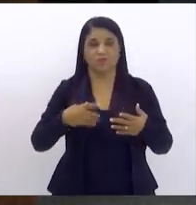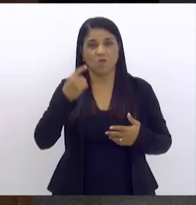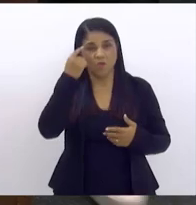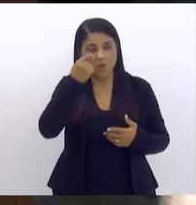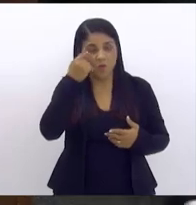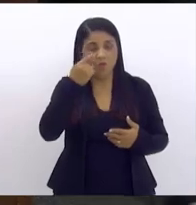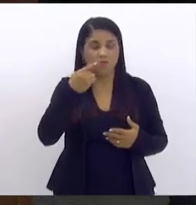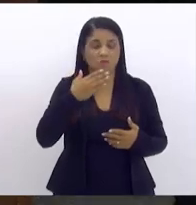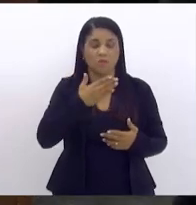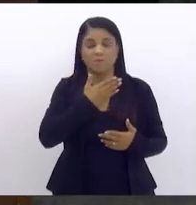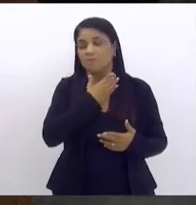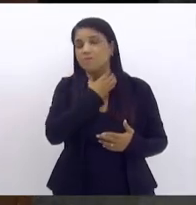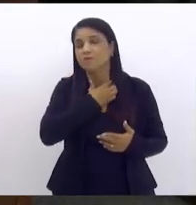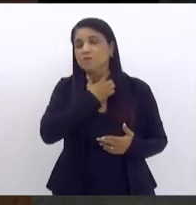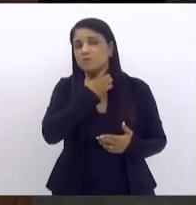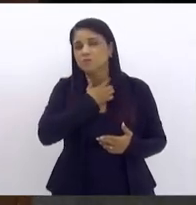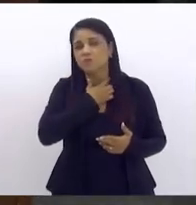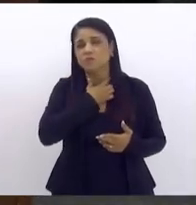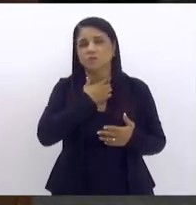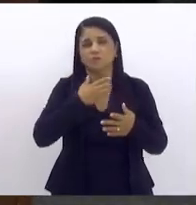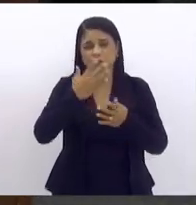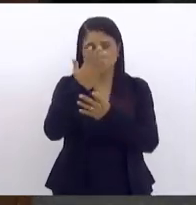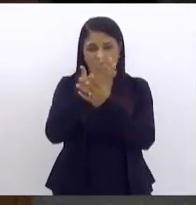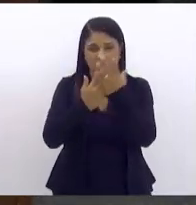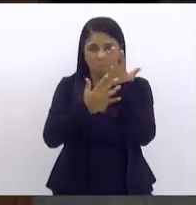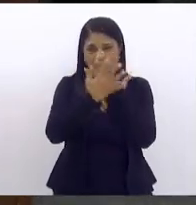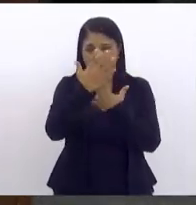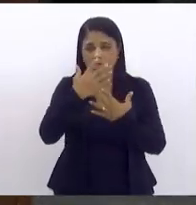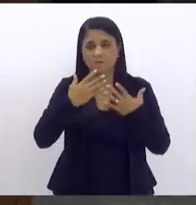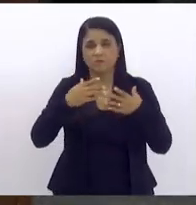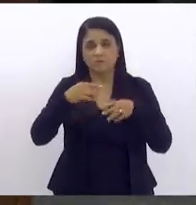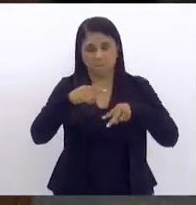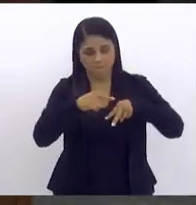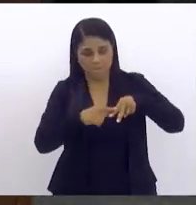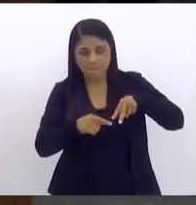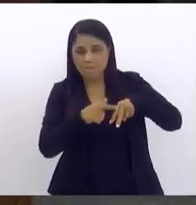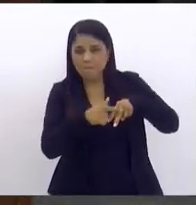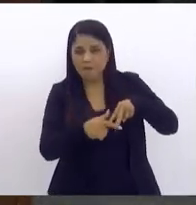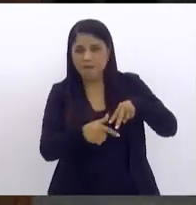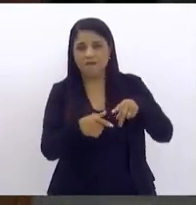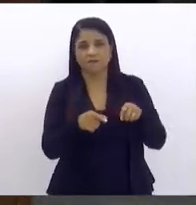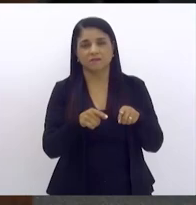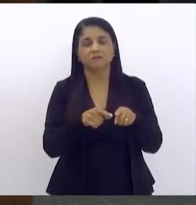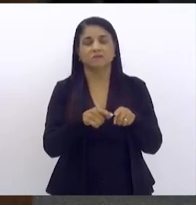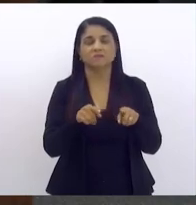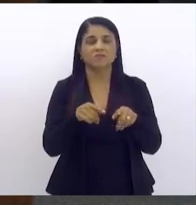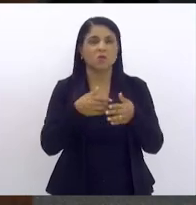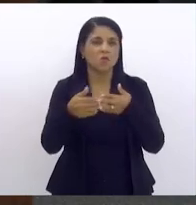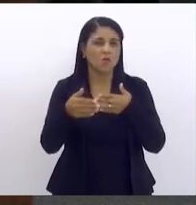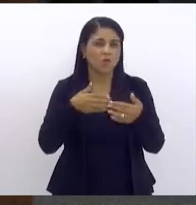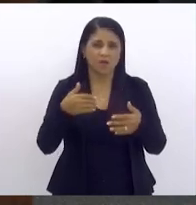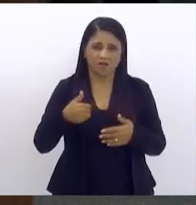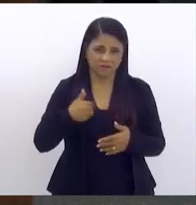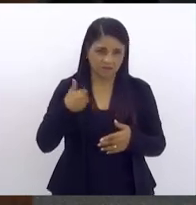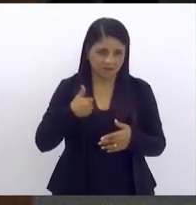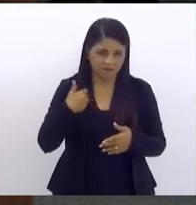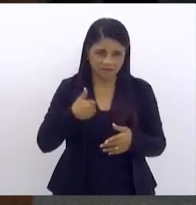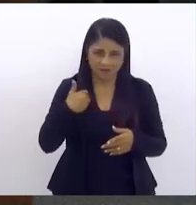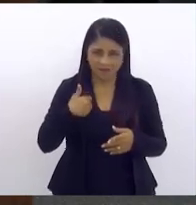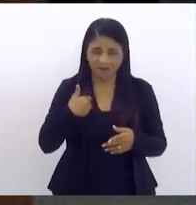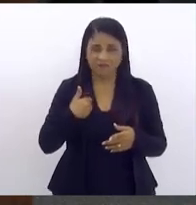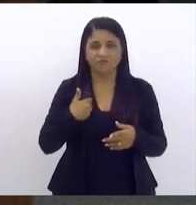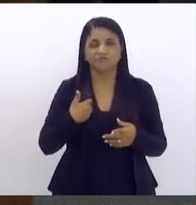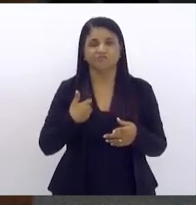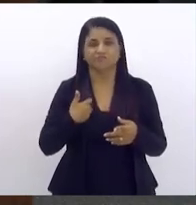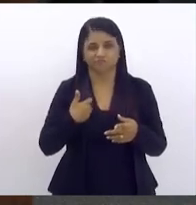o pescoço, as pernas, as mãos. E ela também afeta pessoas de qualquer idade, de qualquer